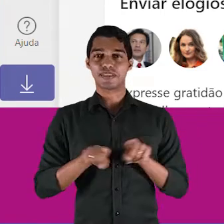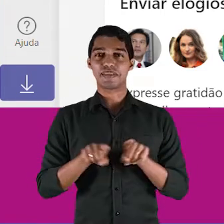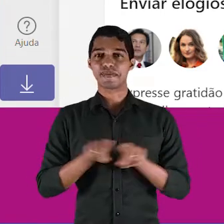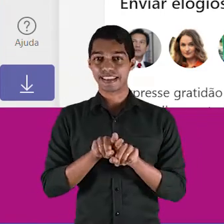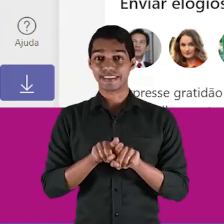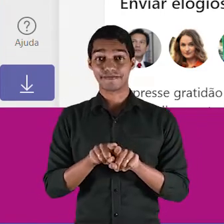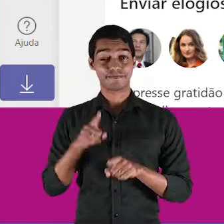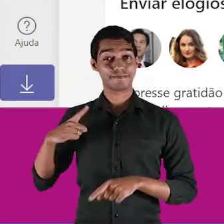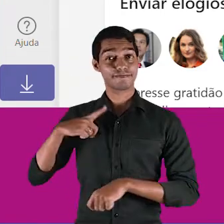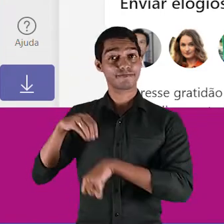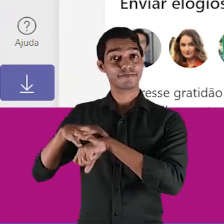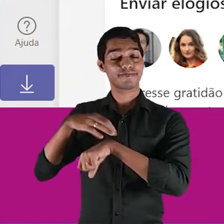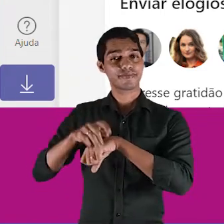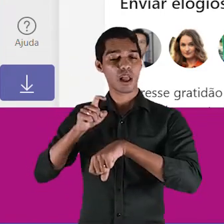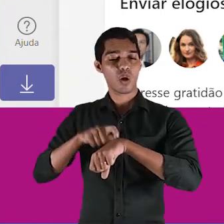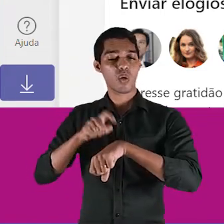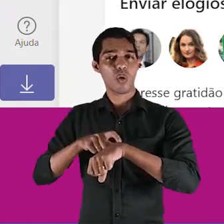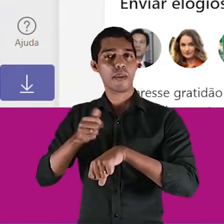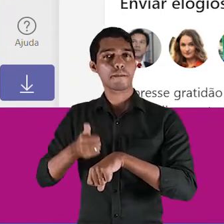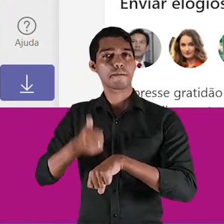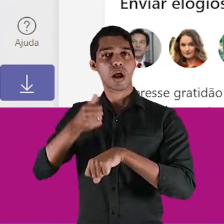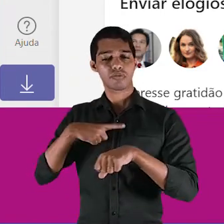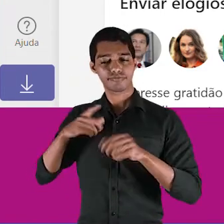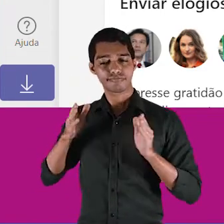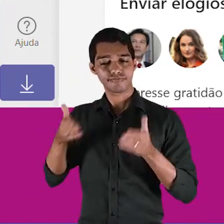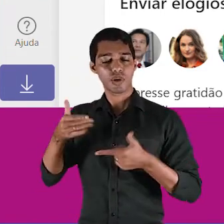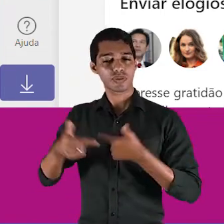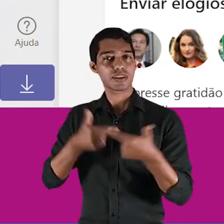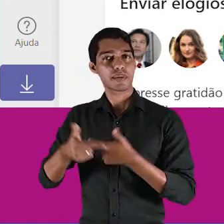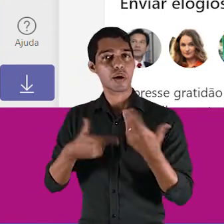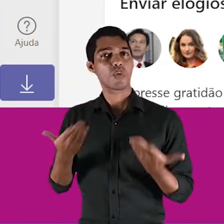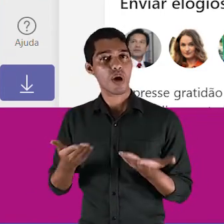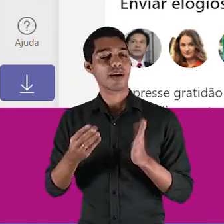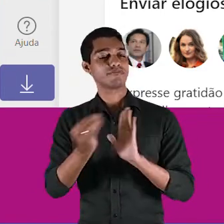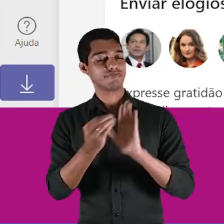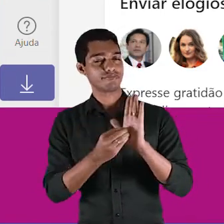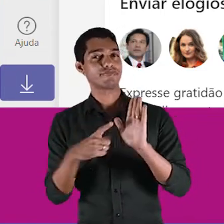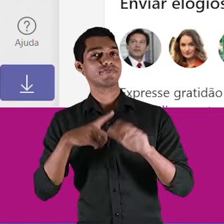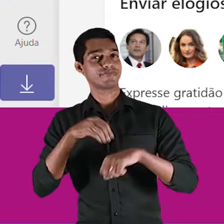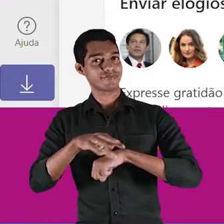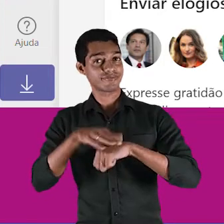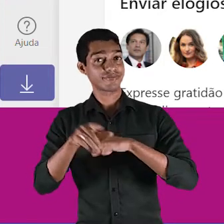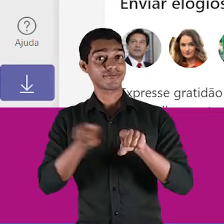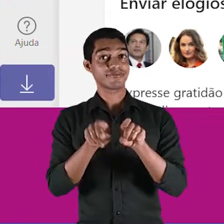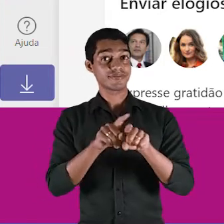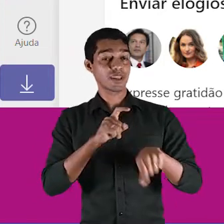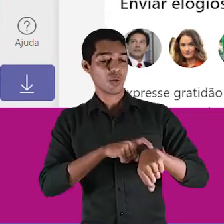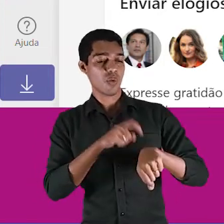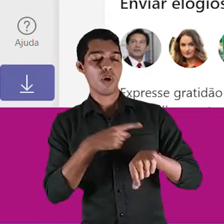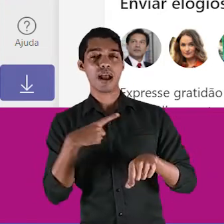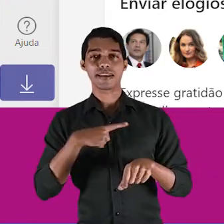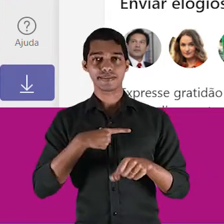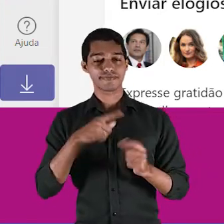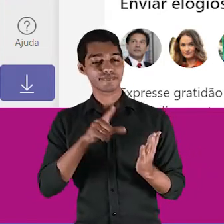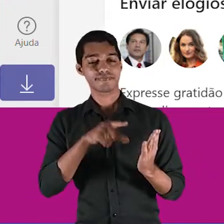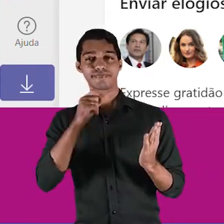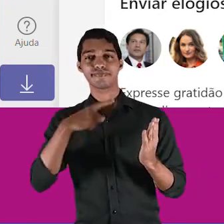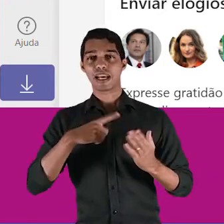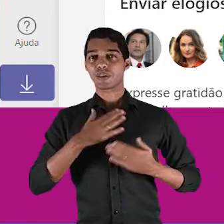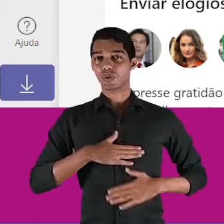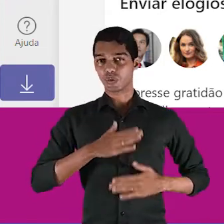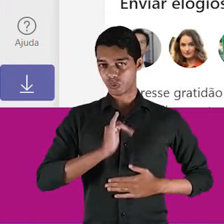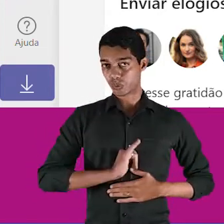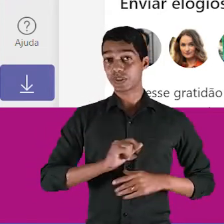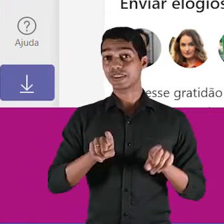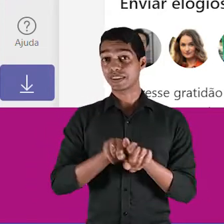dicas sobre os melhores horários para focar em atividades, reservar um espaço para well-being e descanso ou definir uma recorrência para o horário